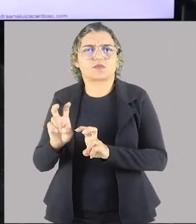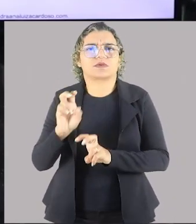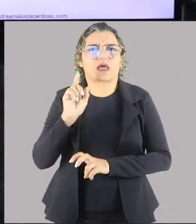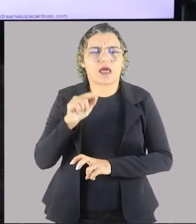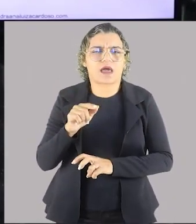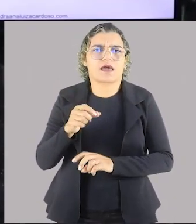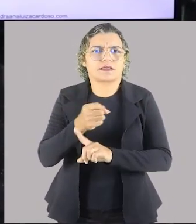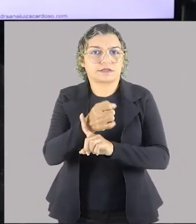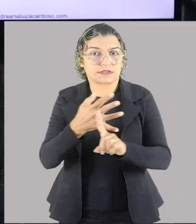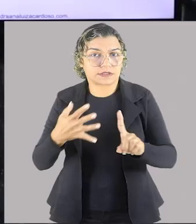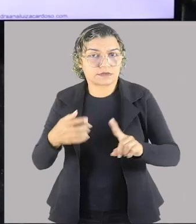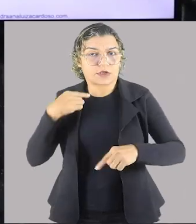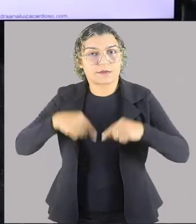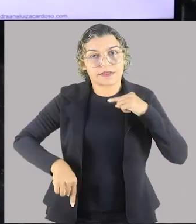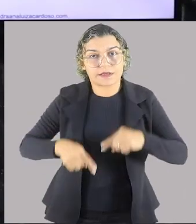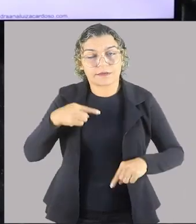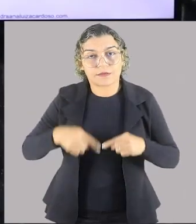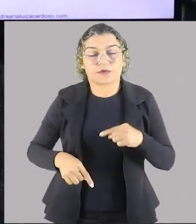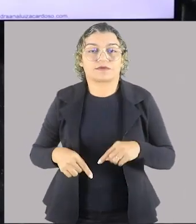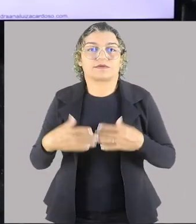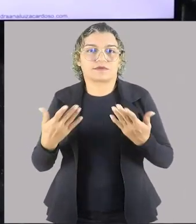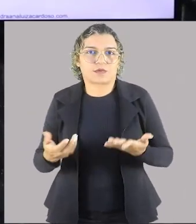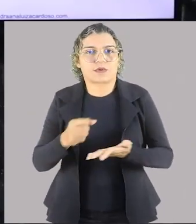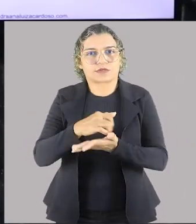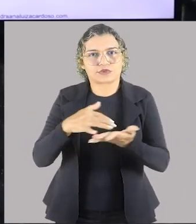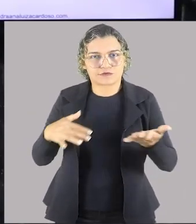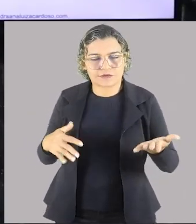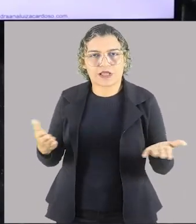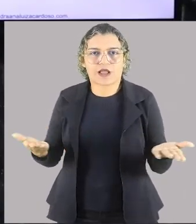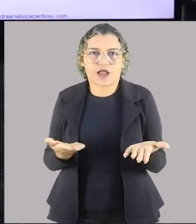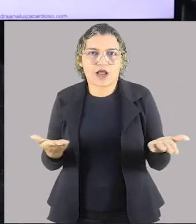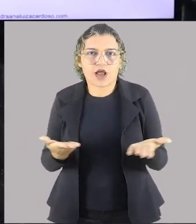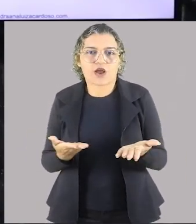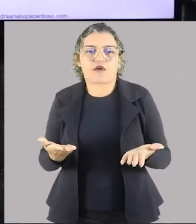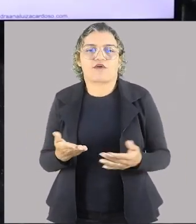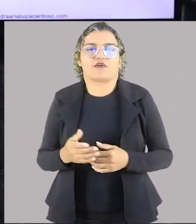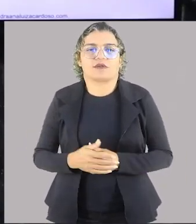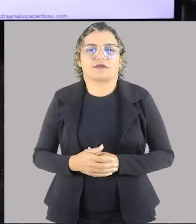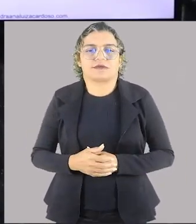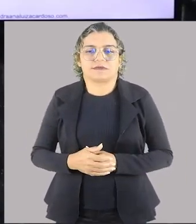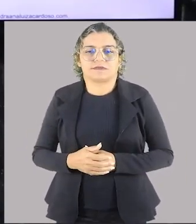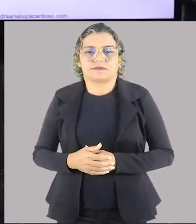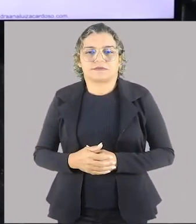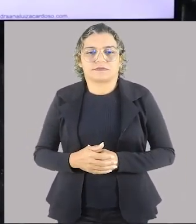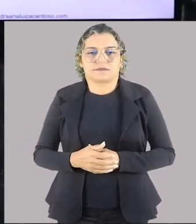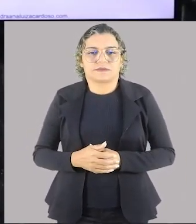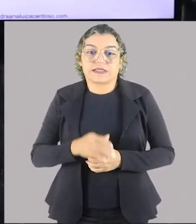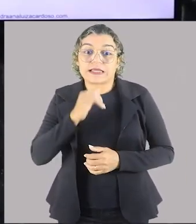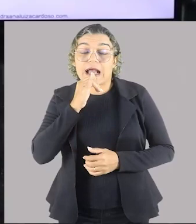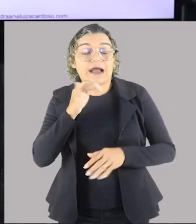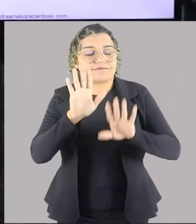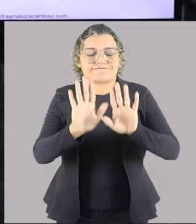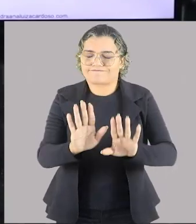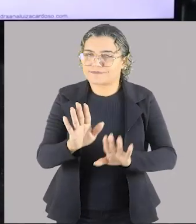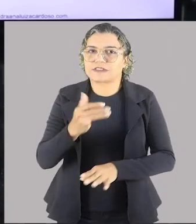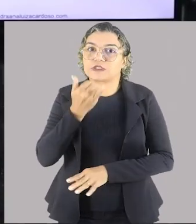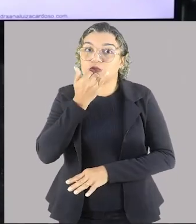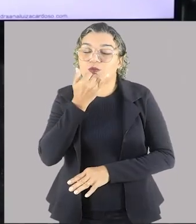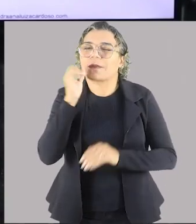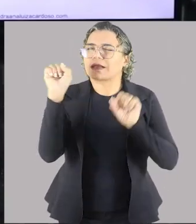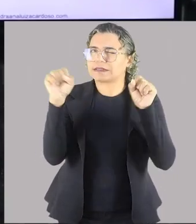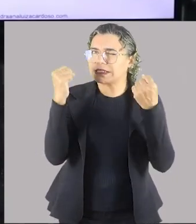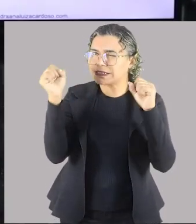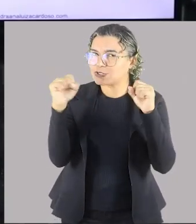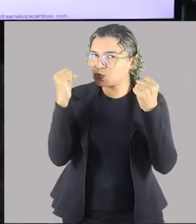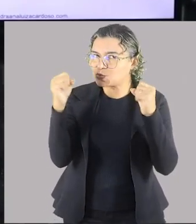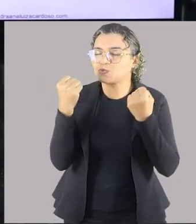a síndrome metabólica. E o exercício, ele vai agir nesses indivíduos também,